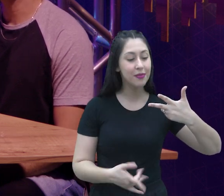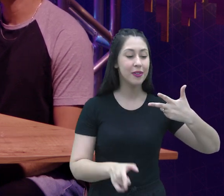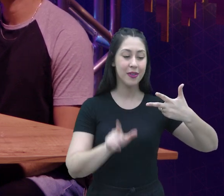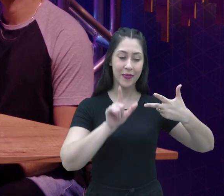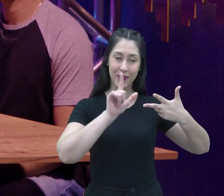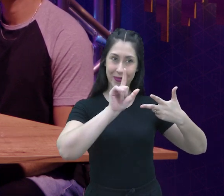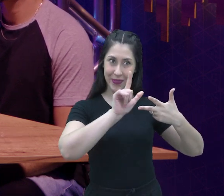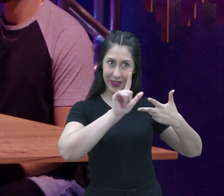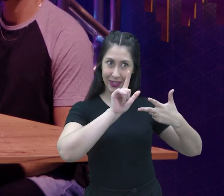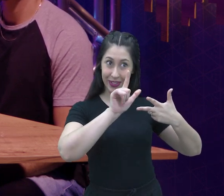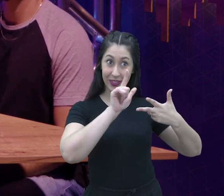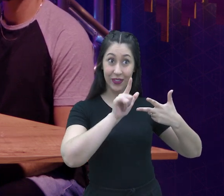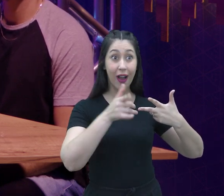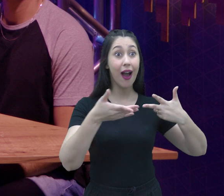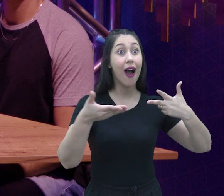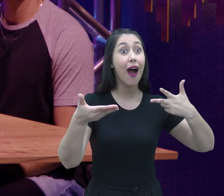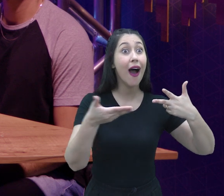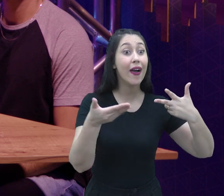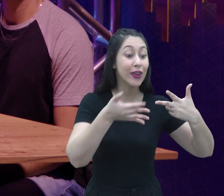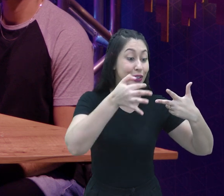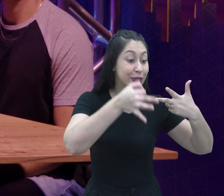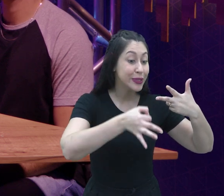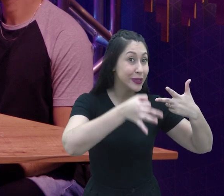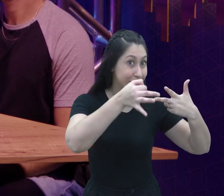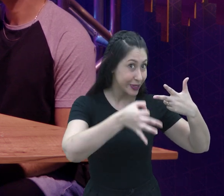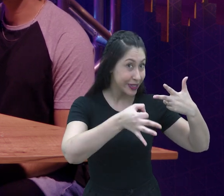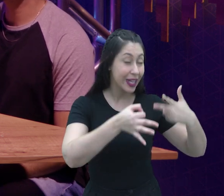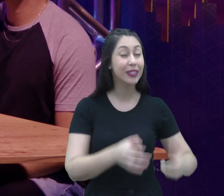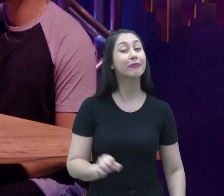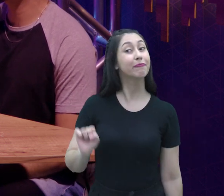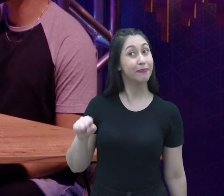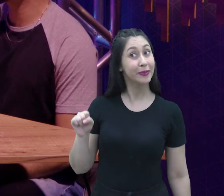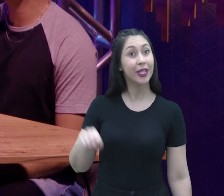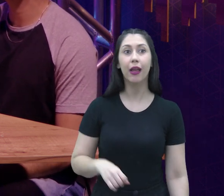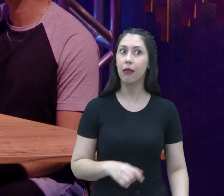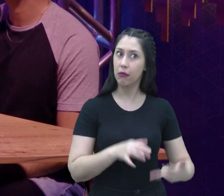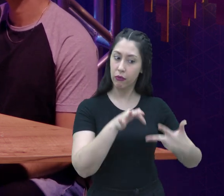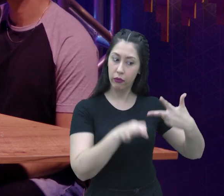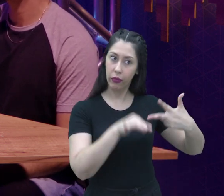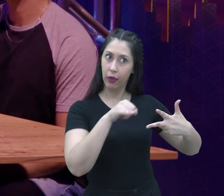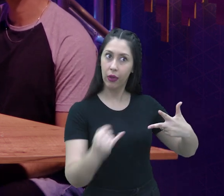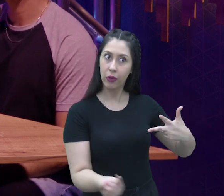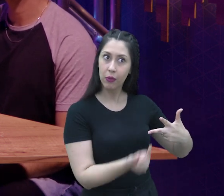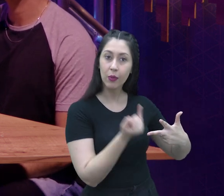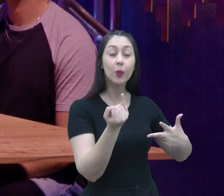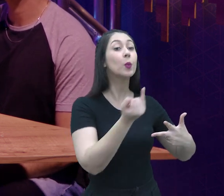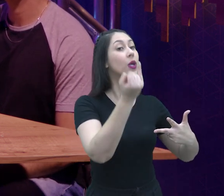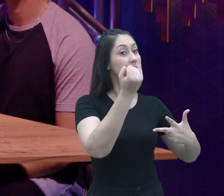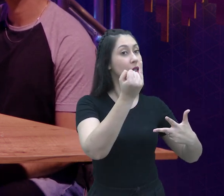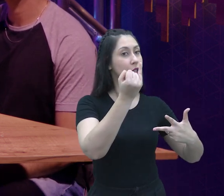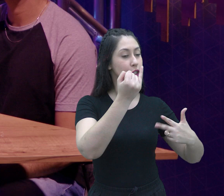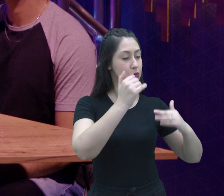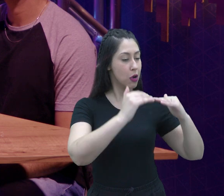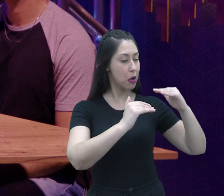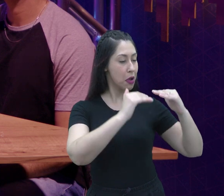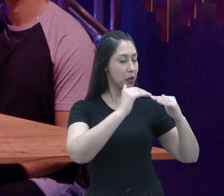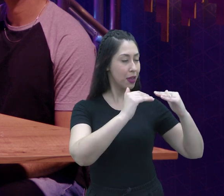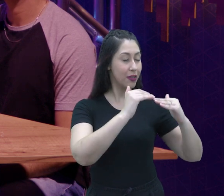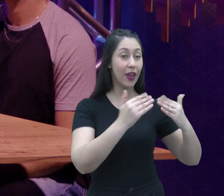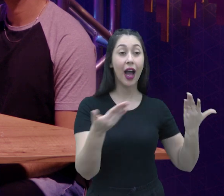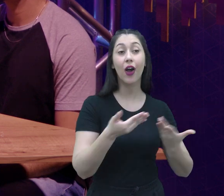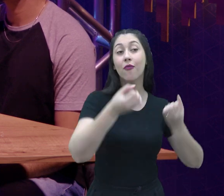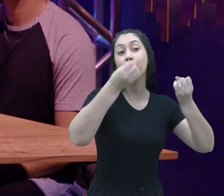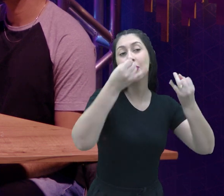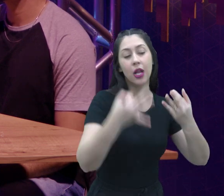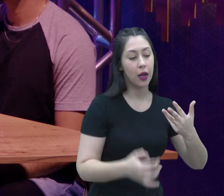sobre o poder legislativo e falta o judiciário, né, Samu? Muito importante, então, para a gente ter esse equilíbrio. Então, eu vou dar